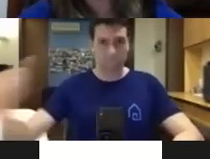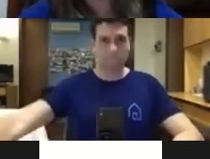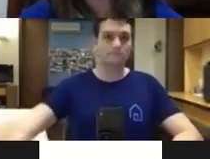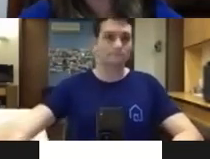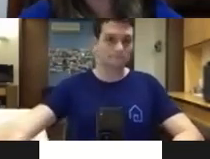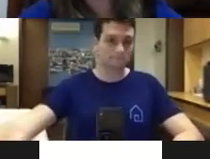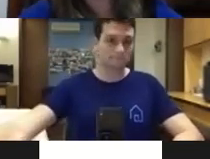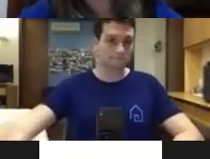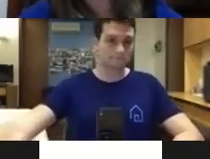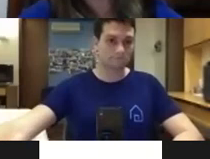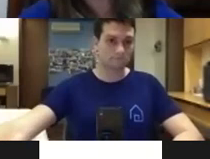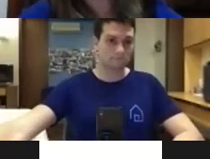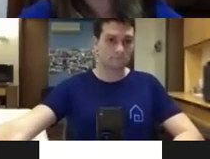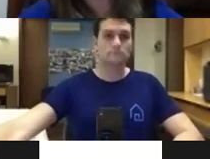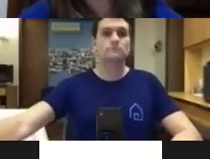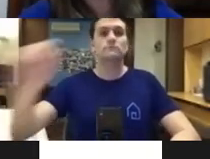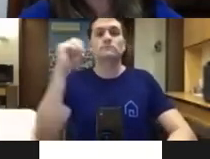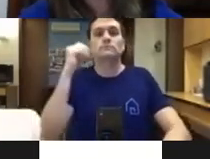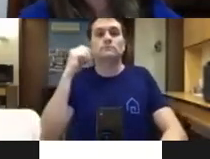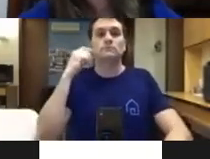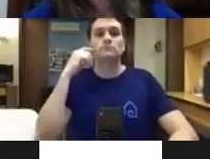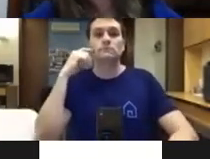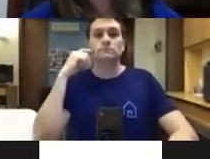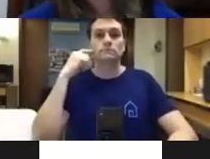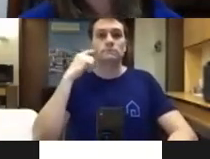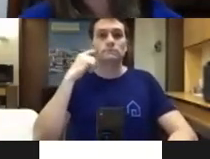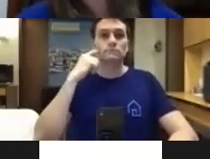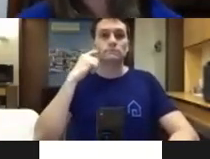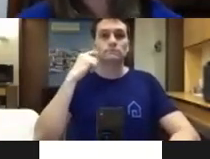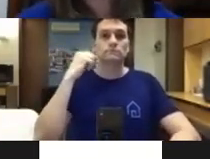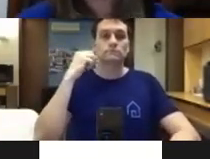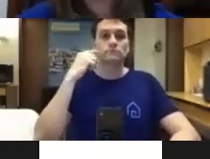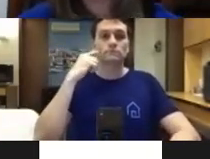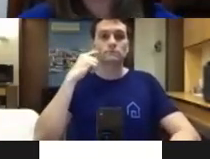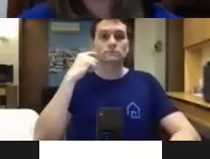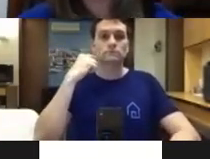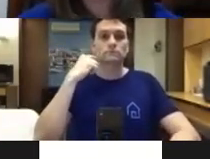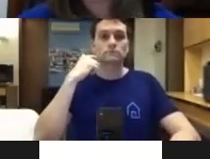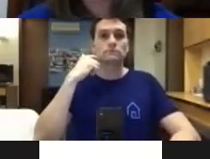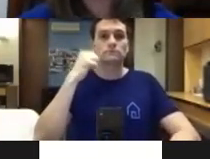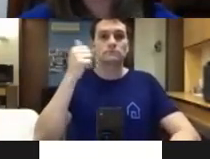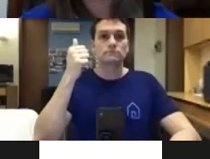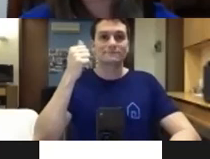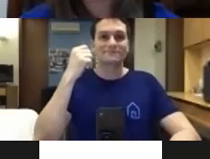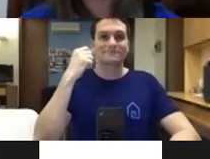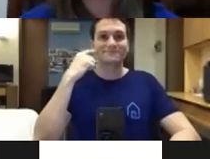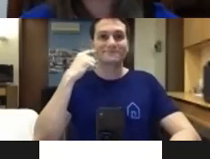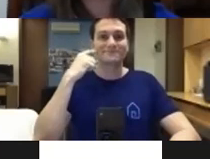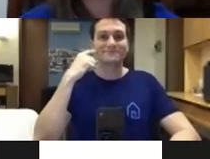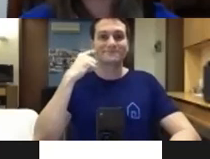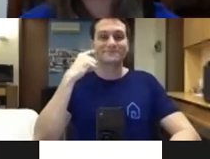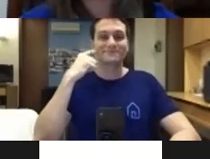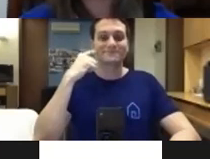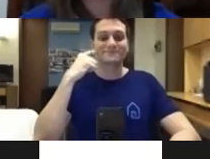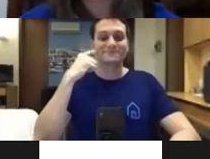Qualquer coisa, só para tu entender a dinâmica, Vanessa, a palavra é contigo. Mas eu e a Abdala aqui, Abdala e eu vamos